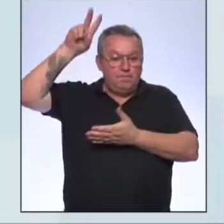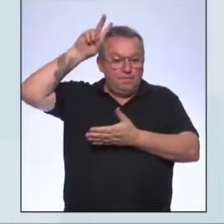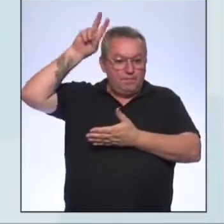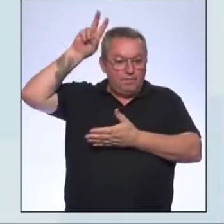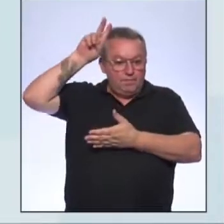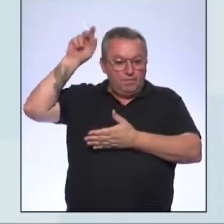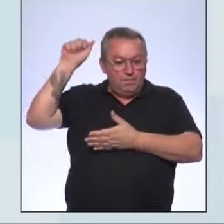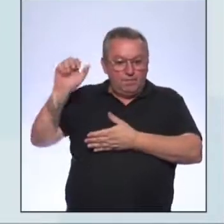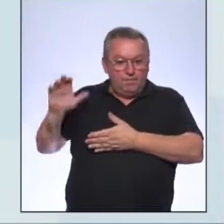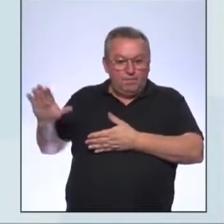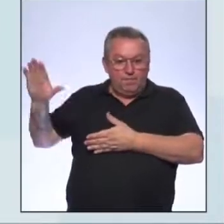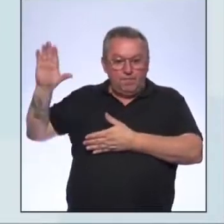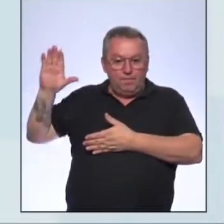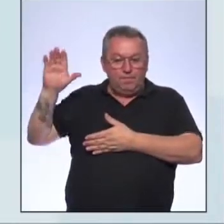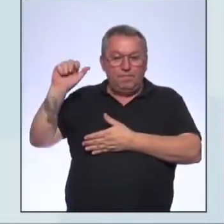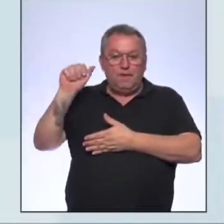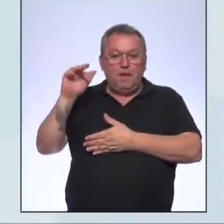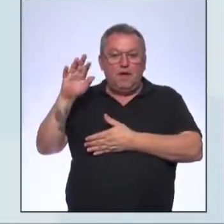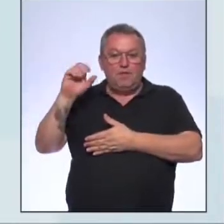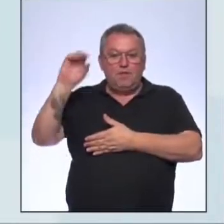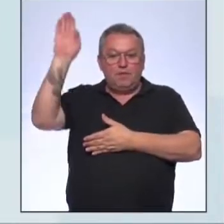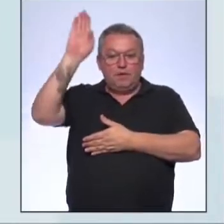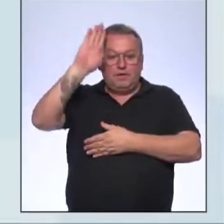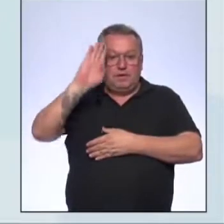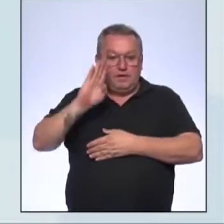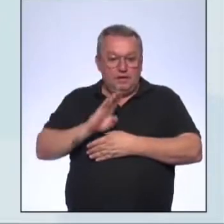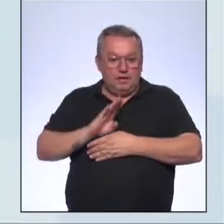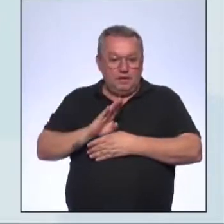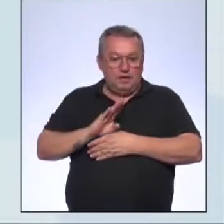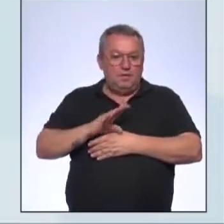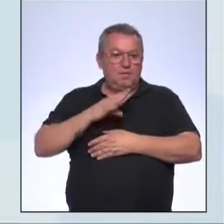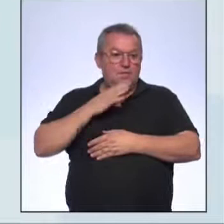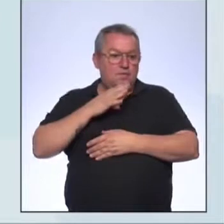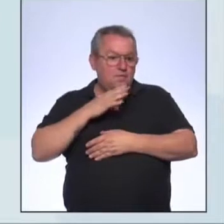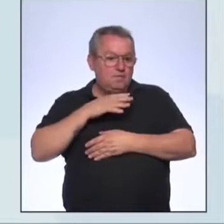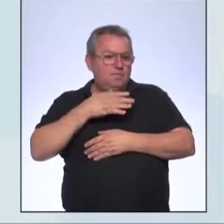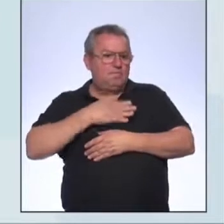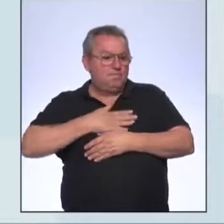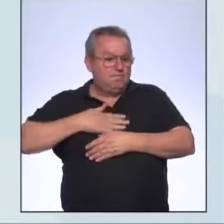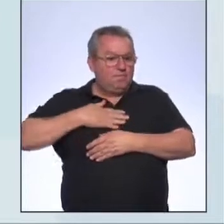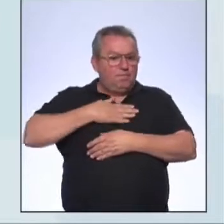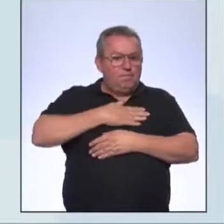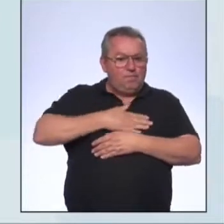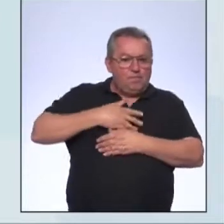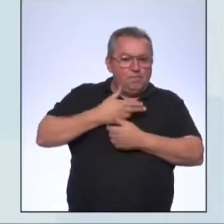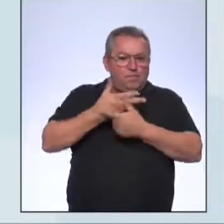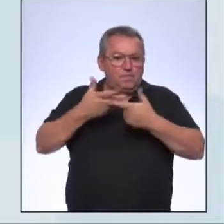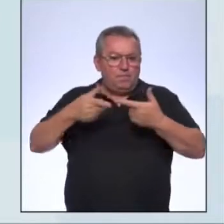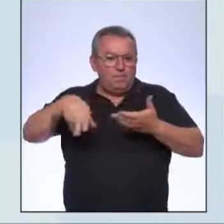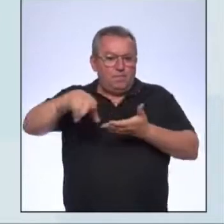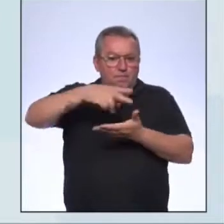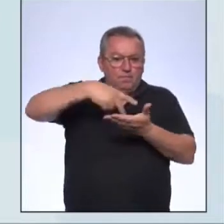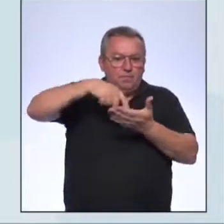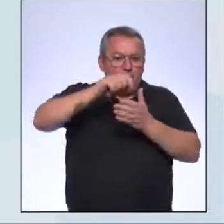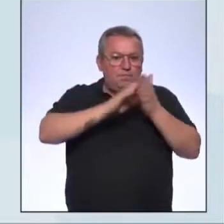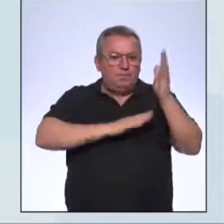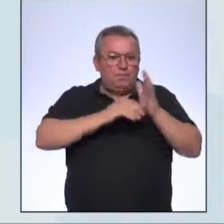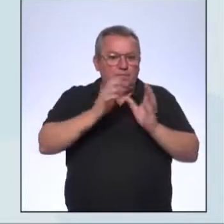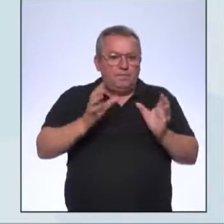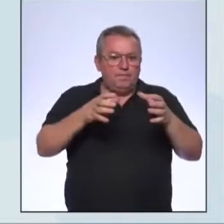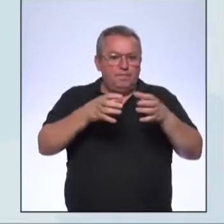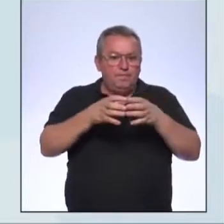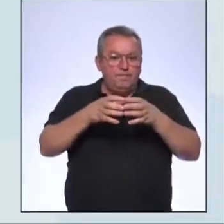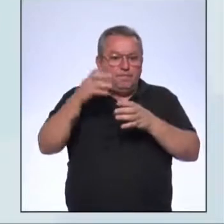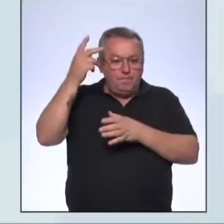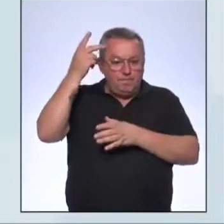indígena, africana e afro-brasileira, reconhecendo e apreciando composições de dança de artistas, grupos